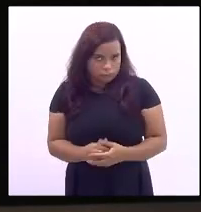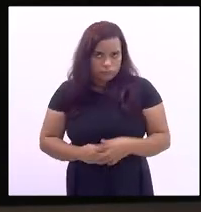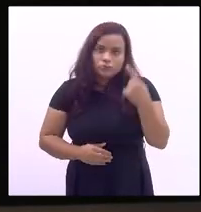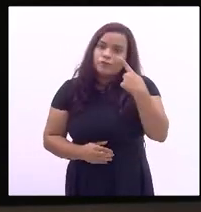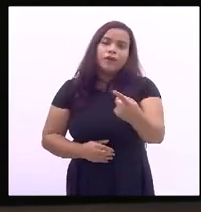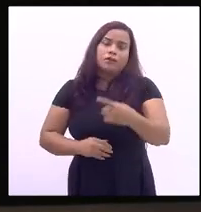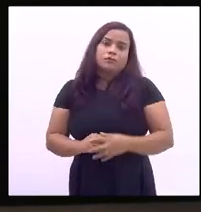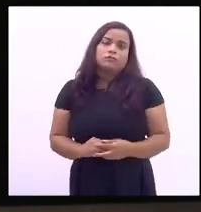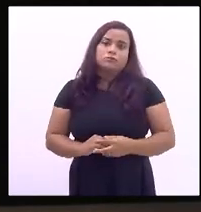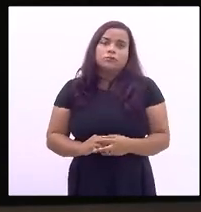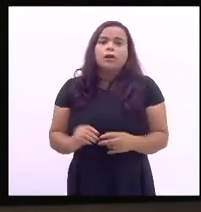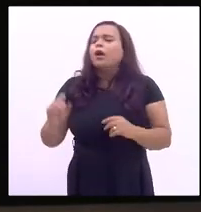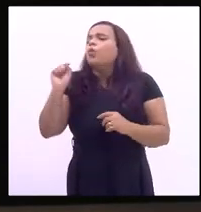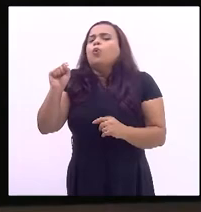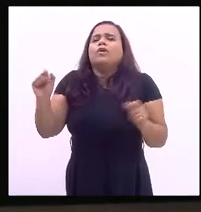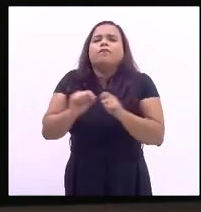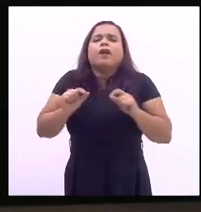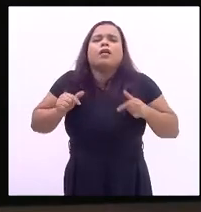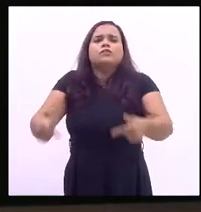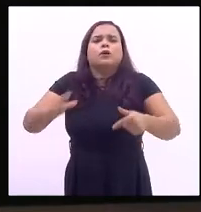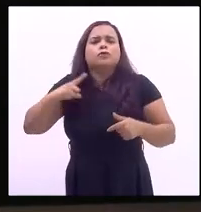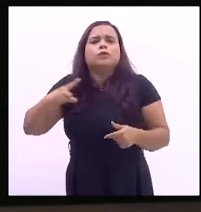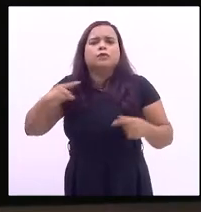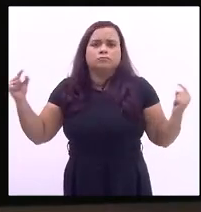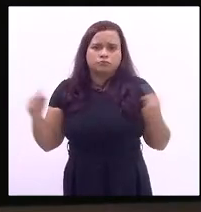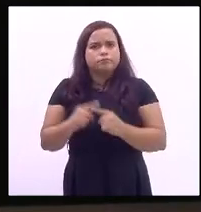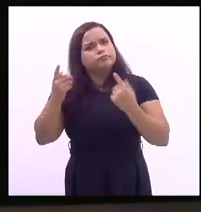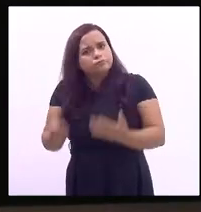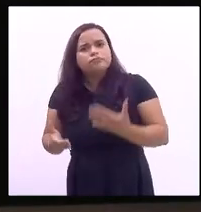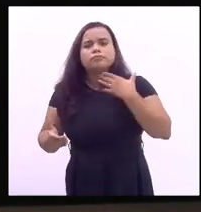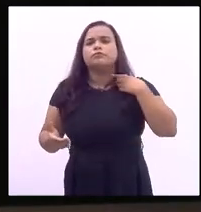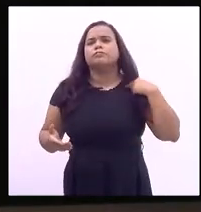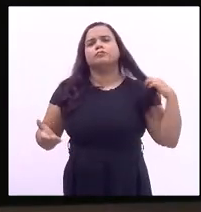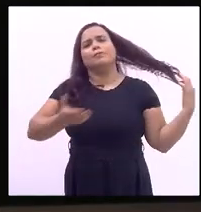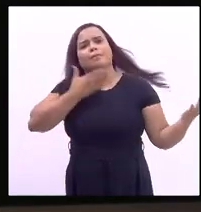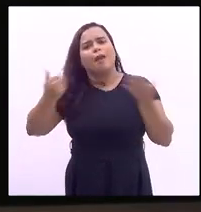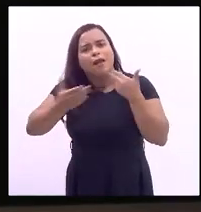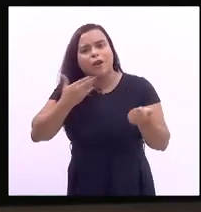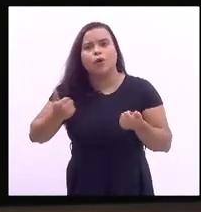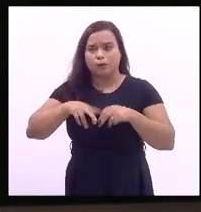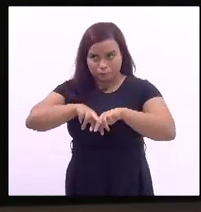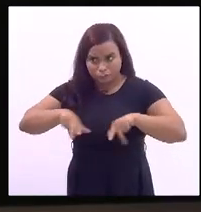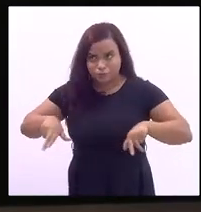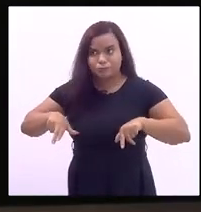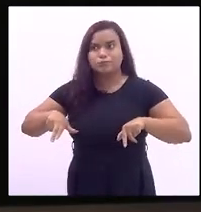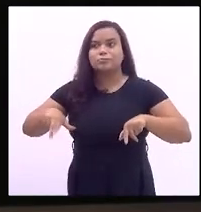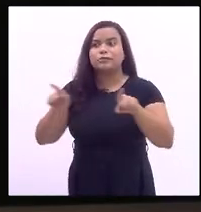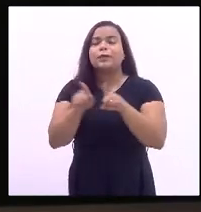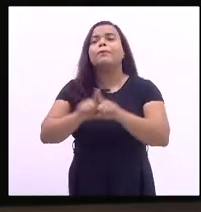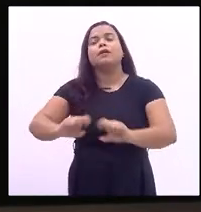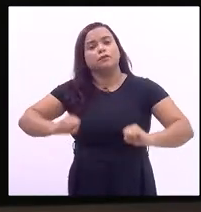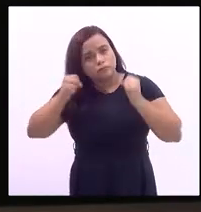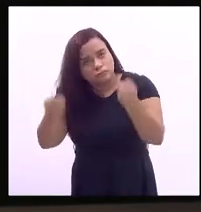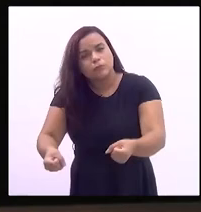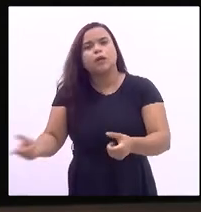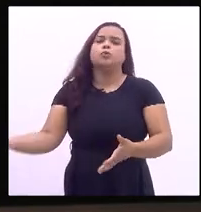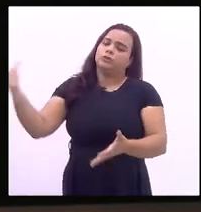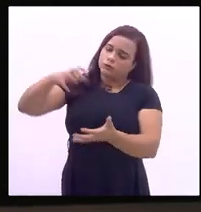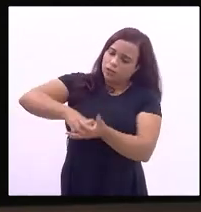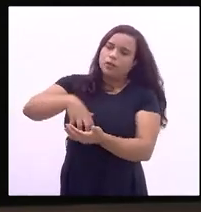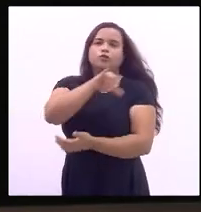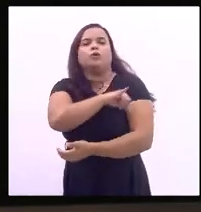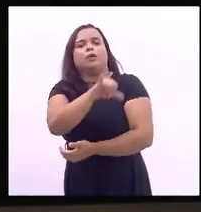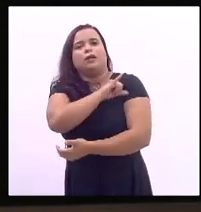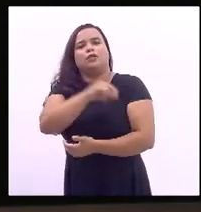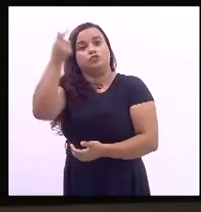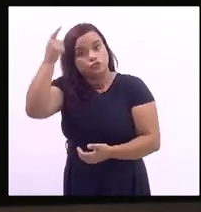qual o tratamento que está sendo dado exatamente para melhorar as condições e fazer com conserto do Rio de